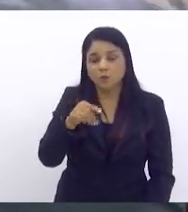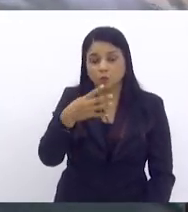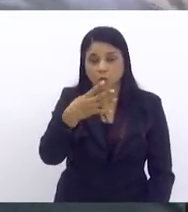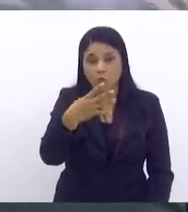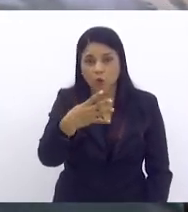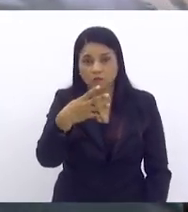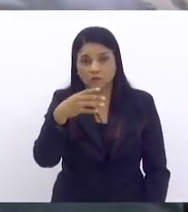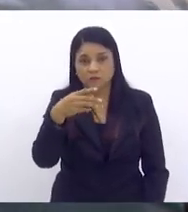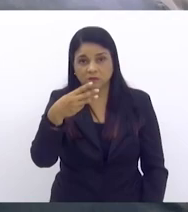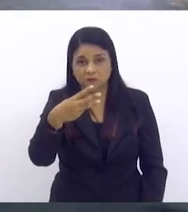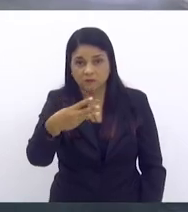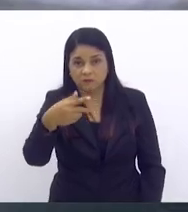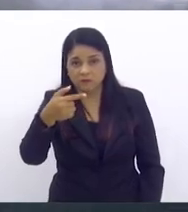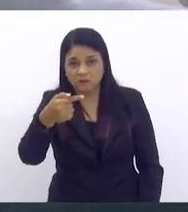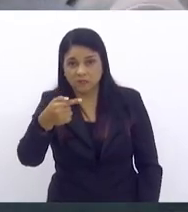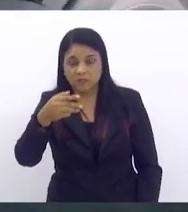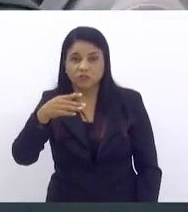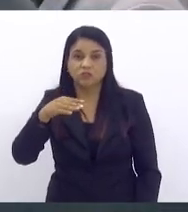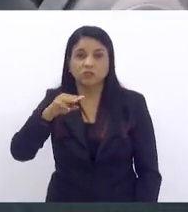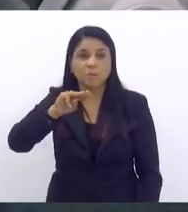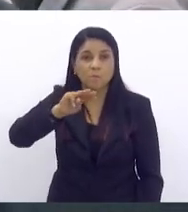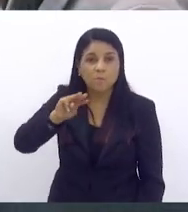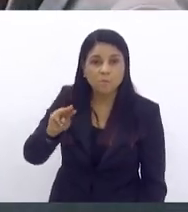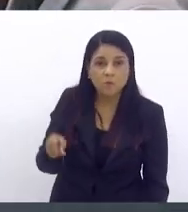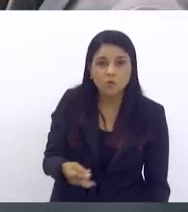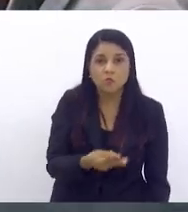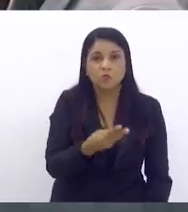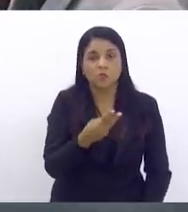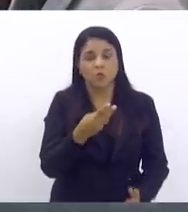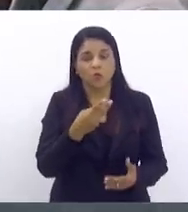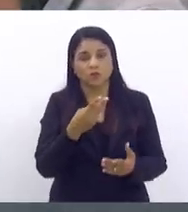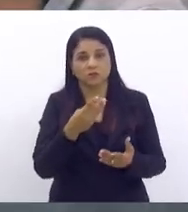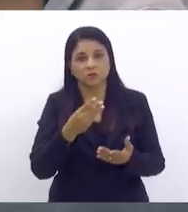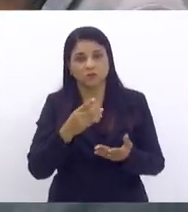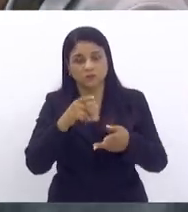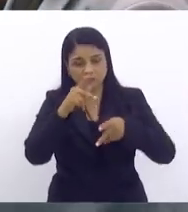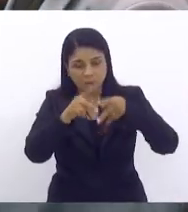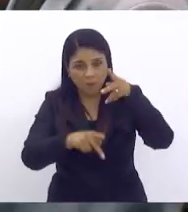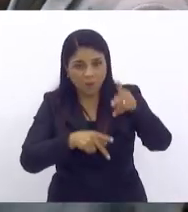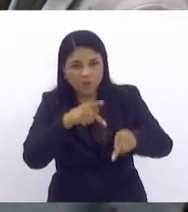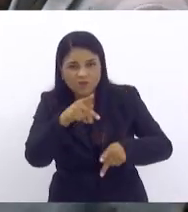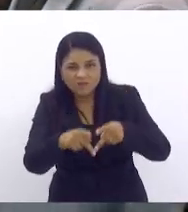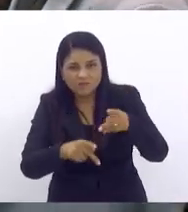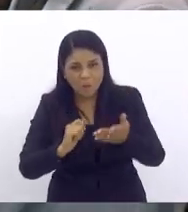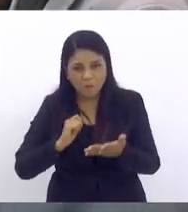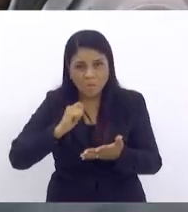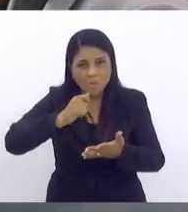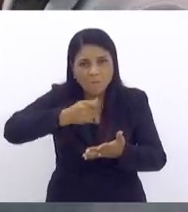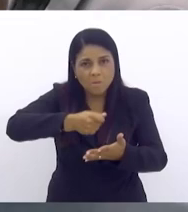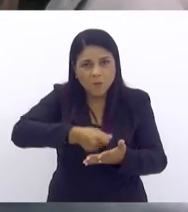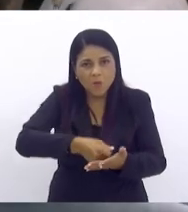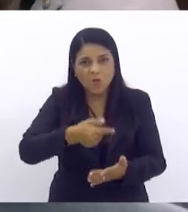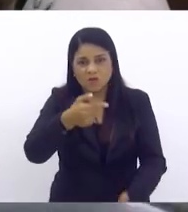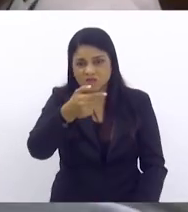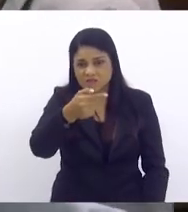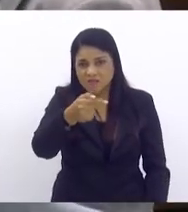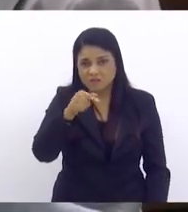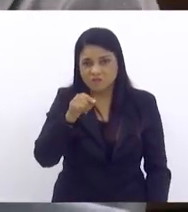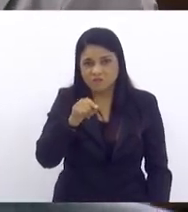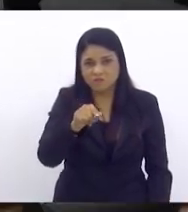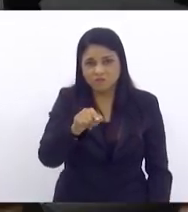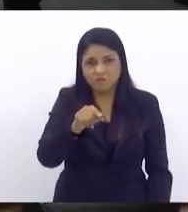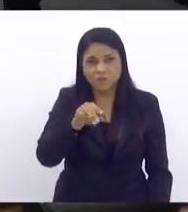R$ 7.437,00 dos contribuintes do município do Rio de Janeiro. Dos